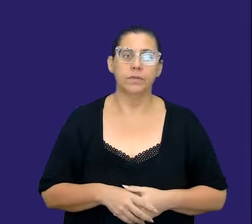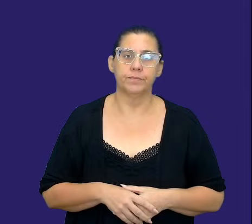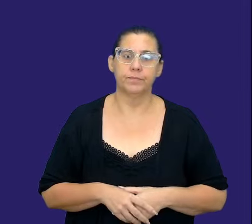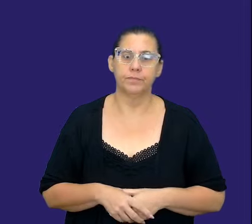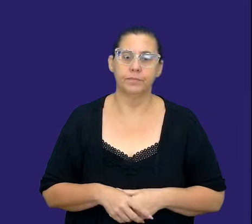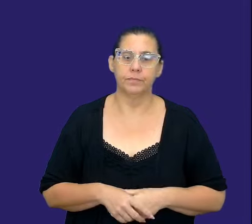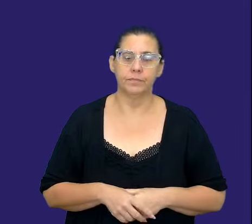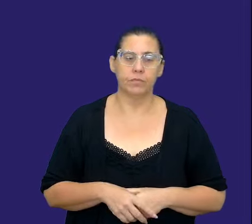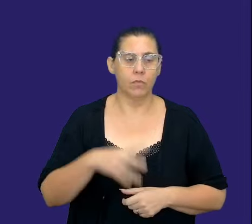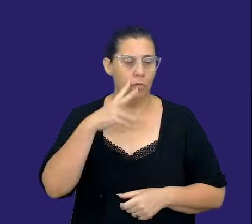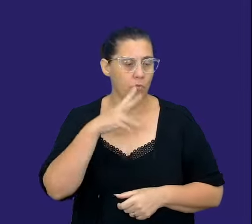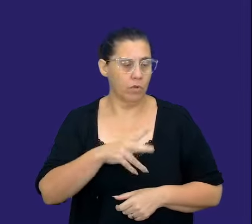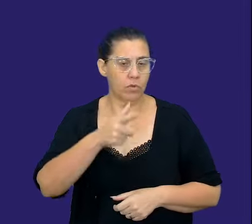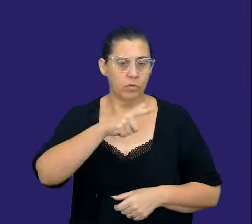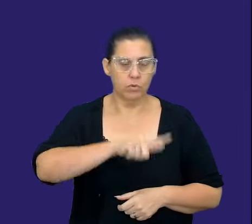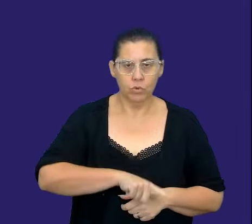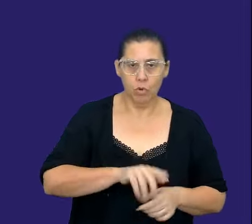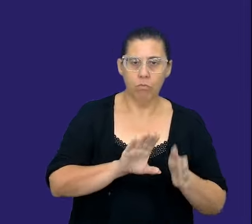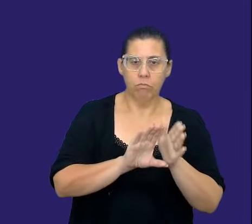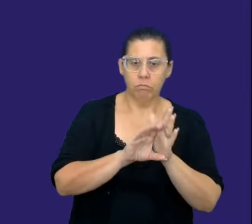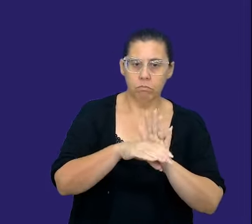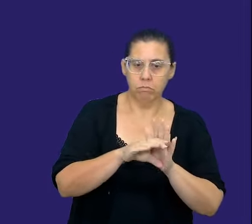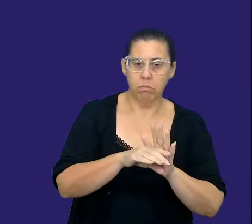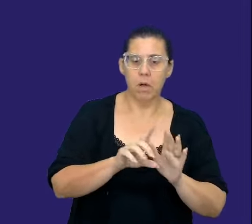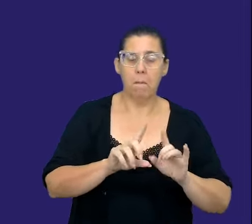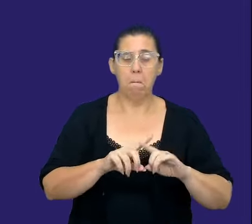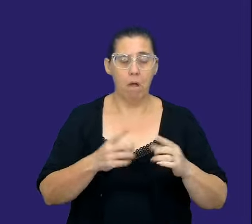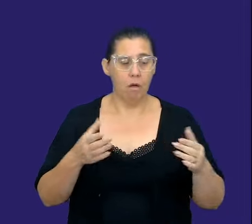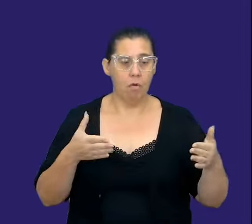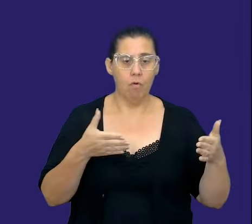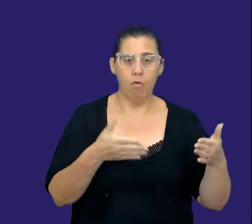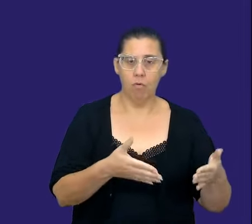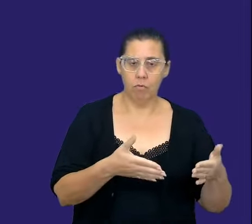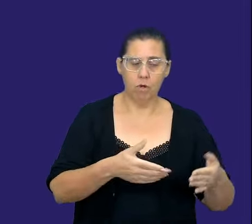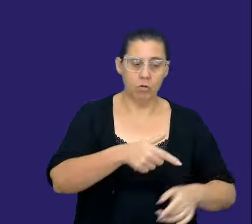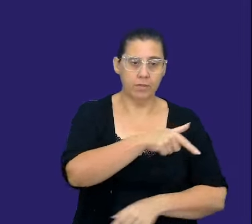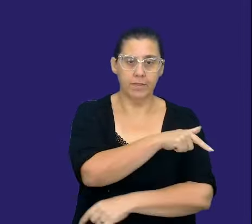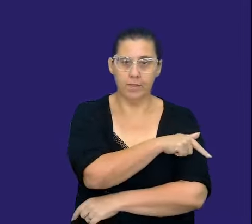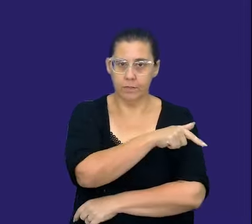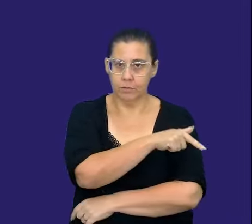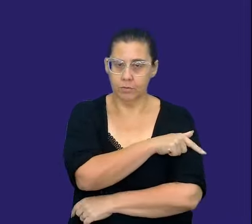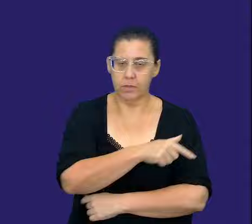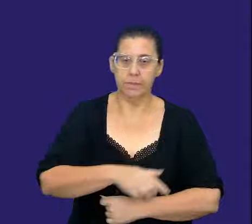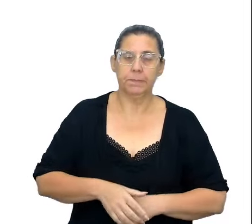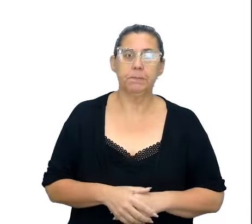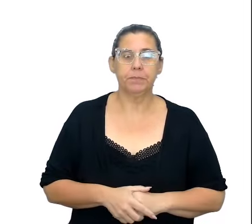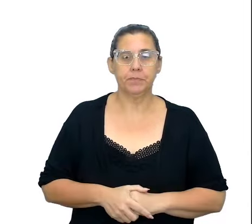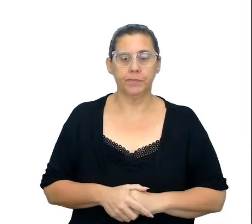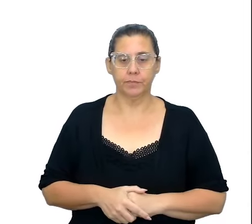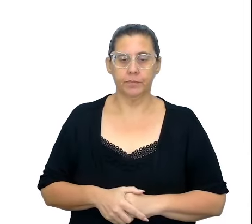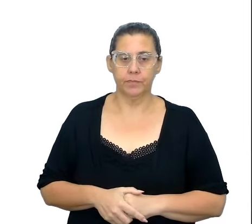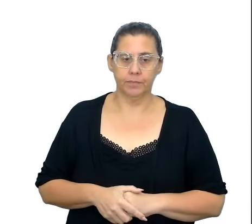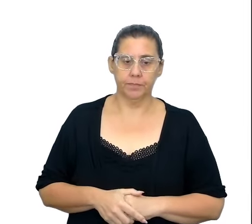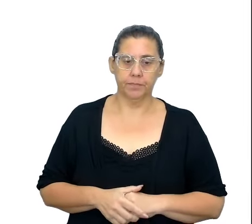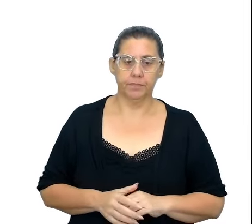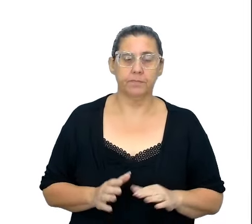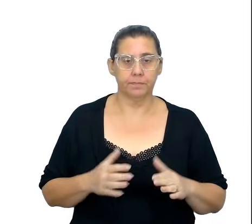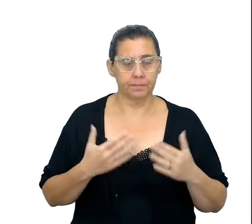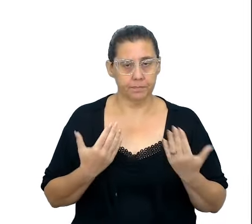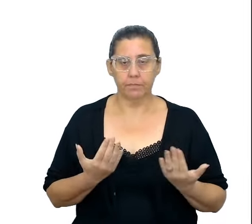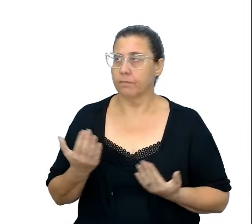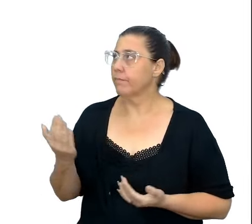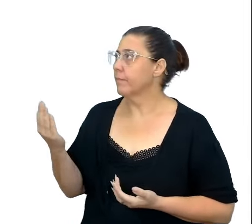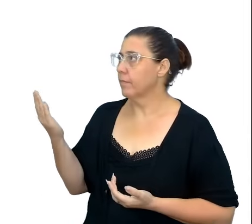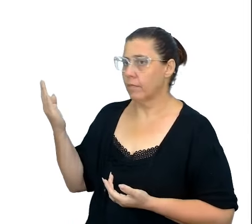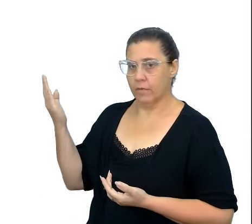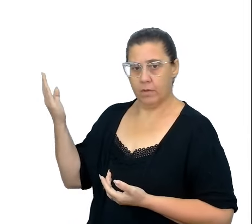fazer, rever, né, esse conceito, mas focando, então, aí no 7º ano, tá? Bom, aqui a